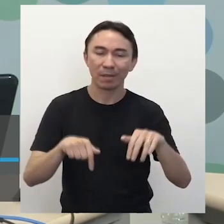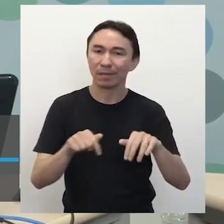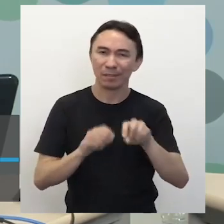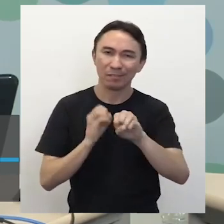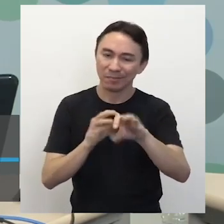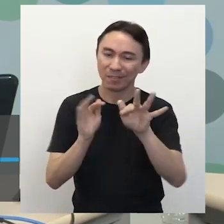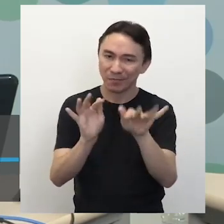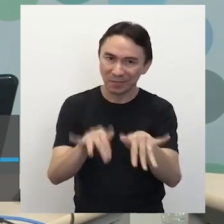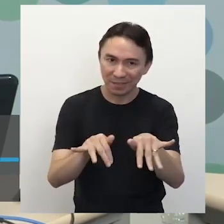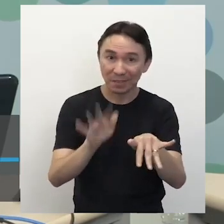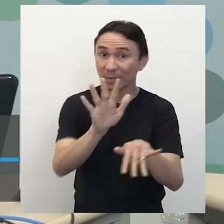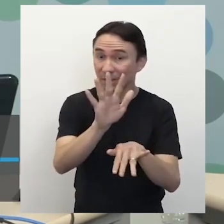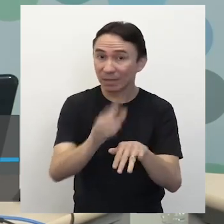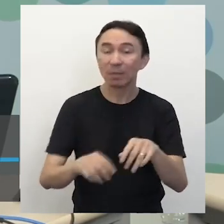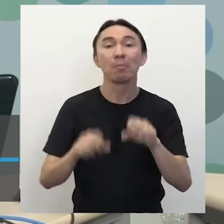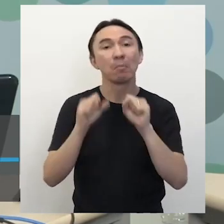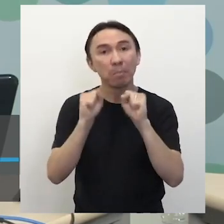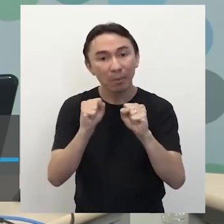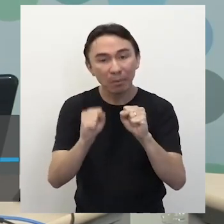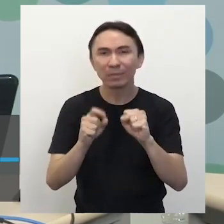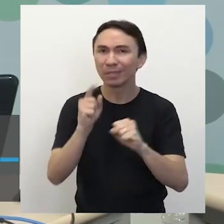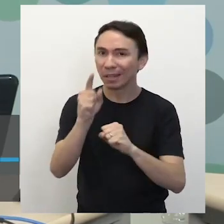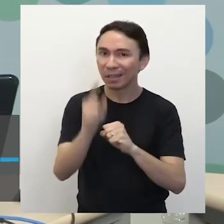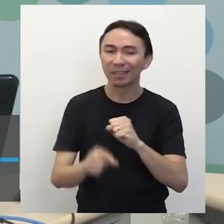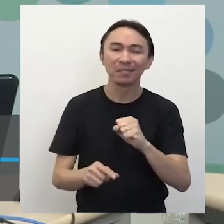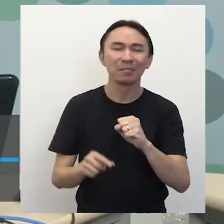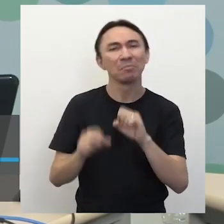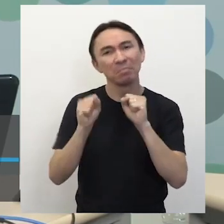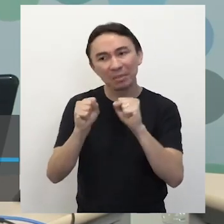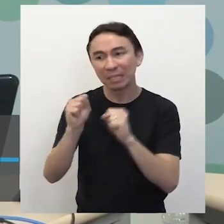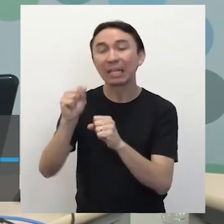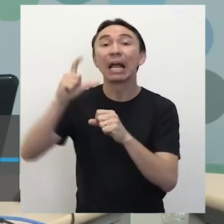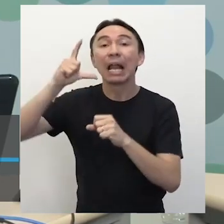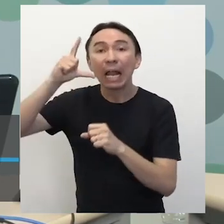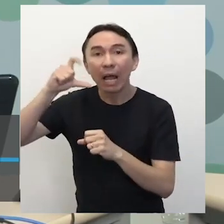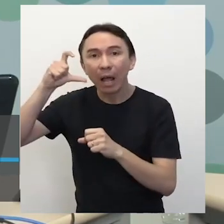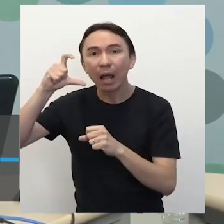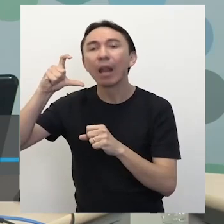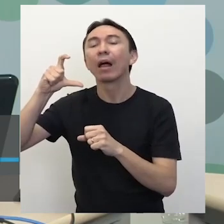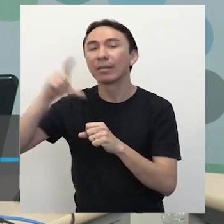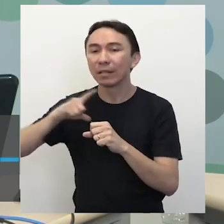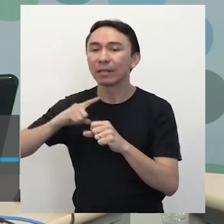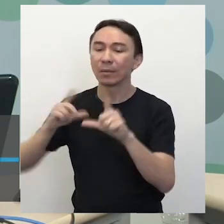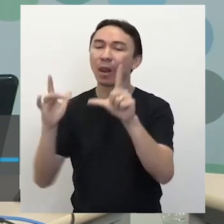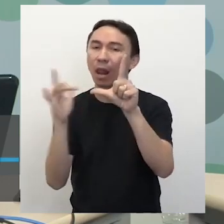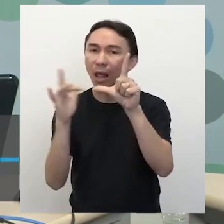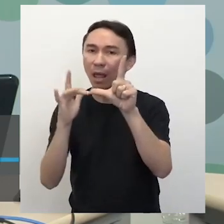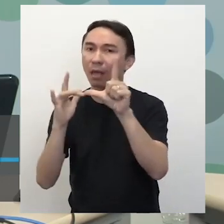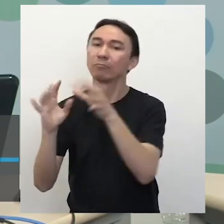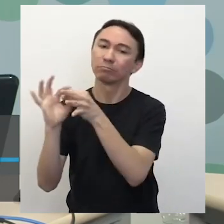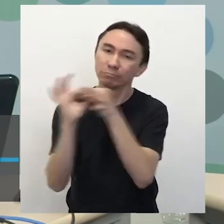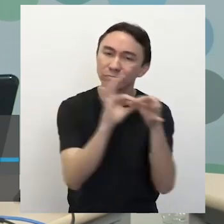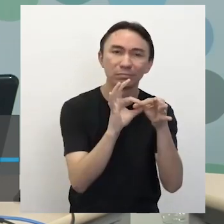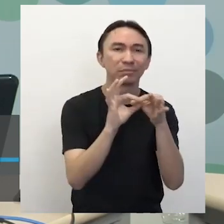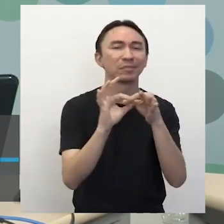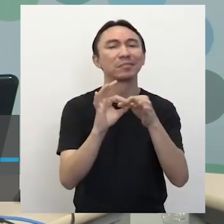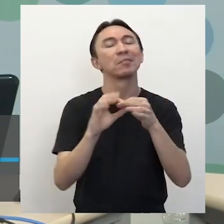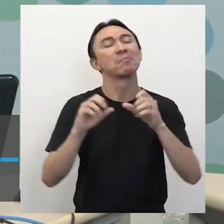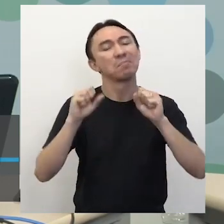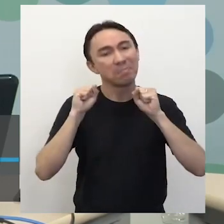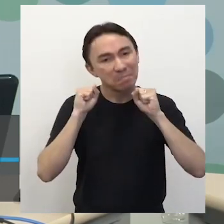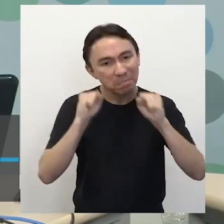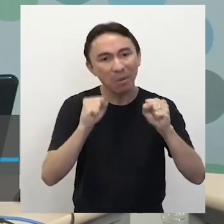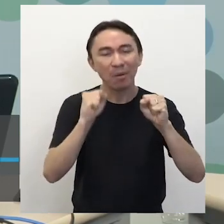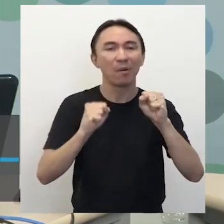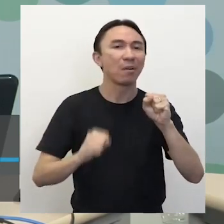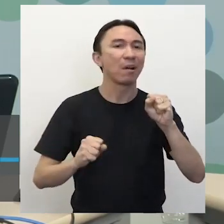que vocês vão lá no canal dela. Aliás, vão até o Instagram, de lá ela coloca o link para o canal. Vocês vão ao canal, vão assistir todinha a